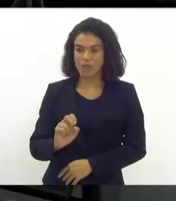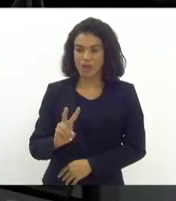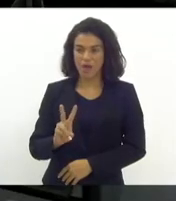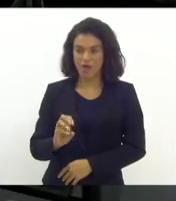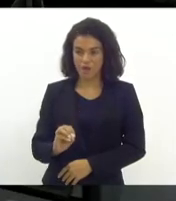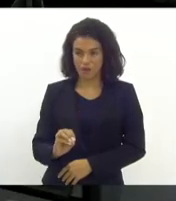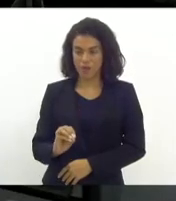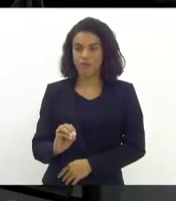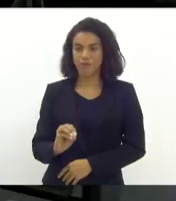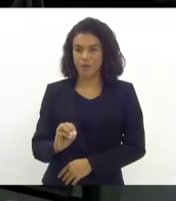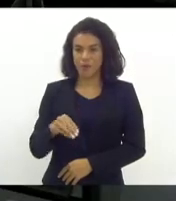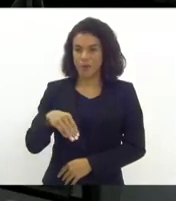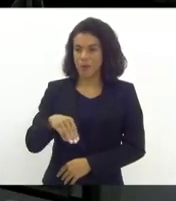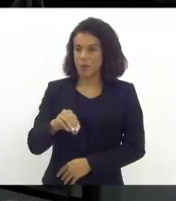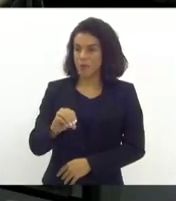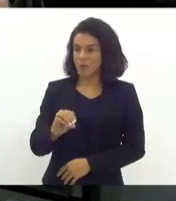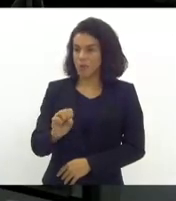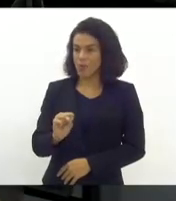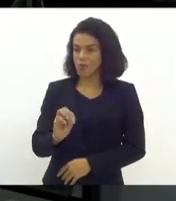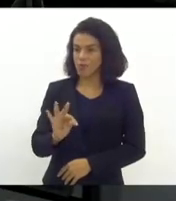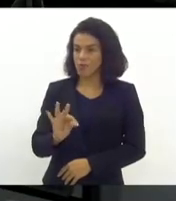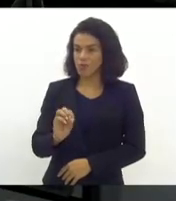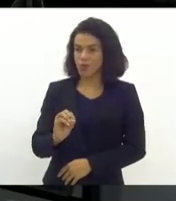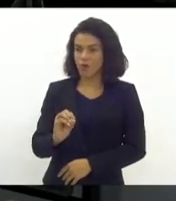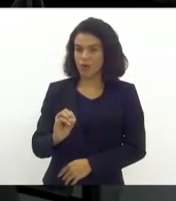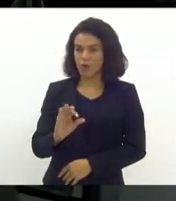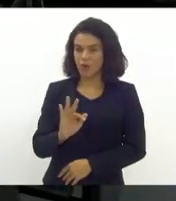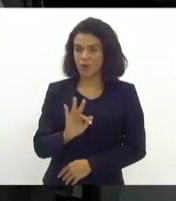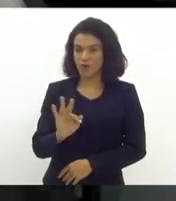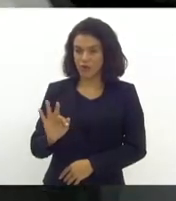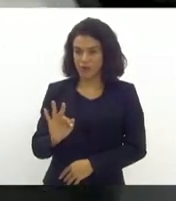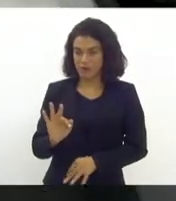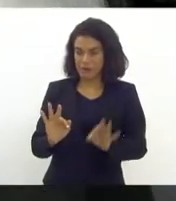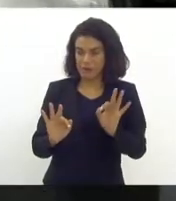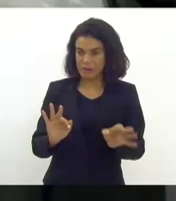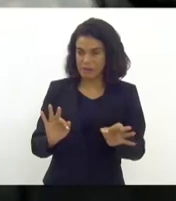é isso mostofe tá certo